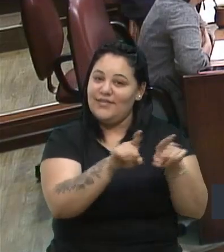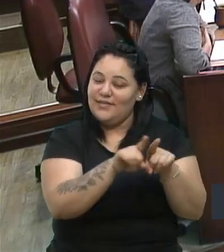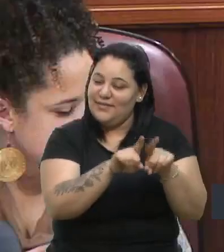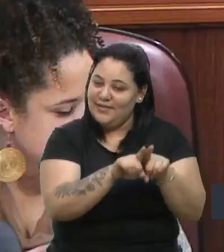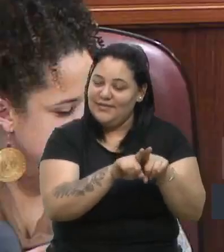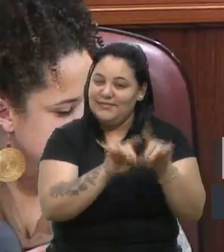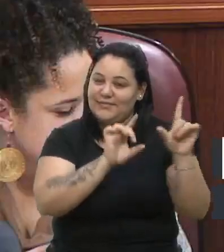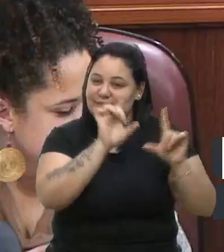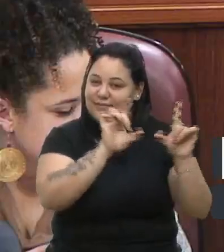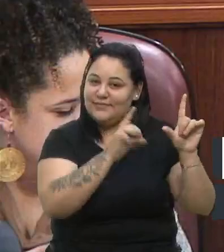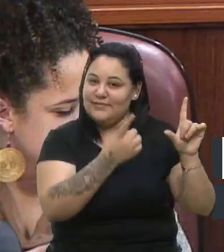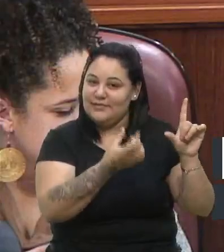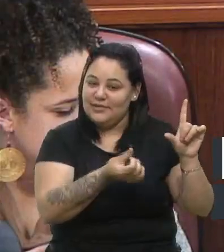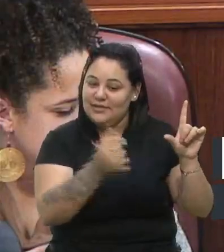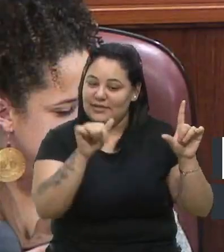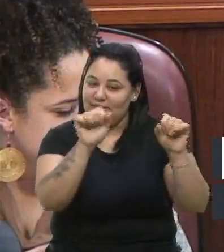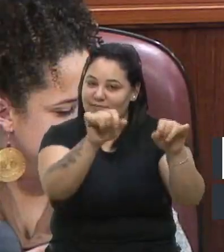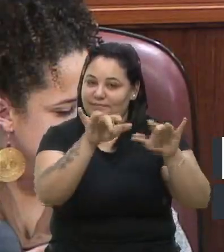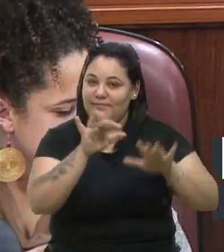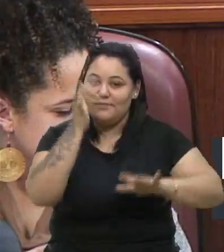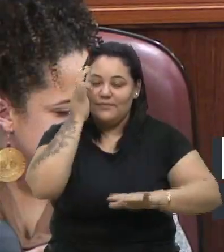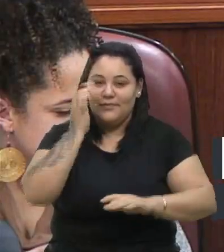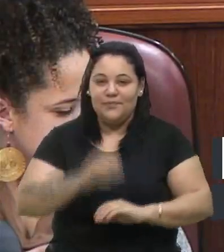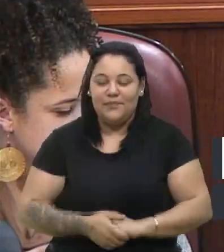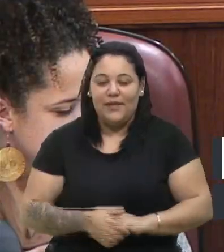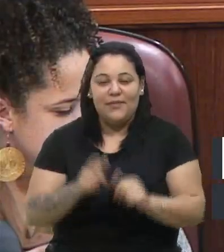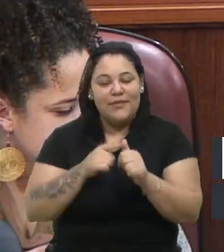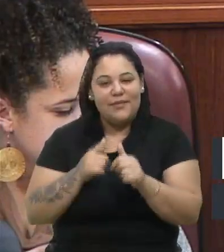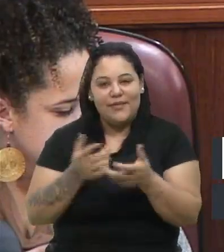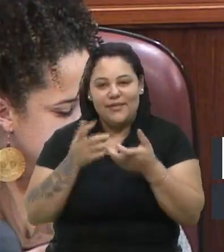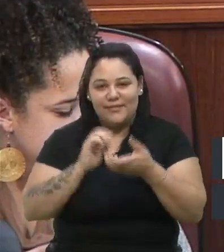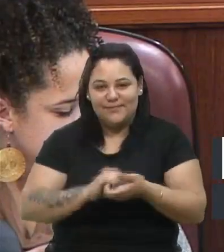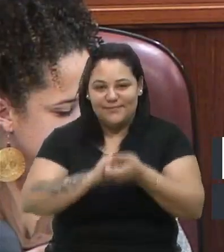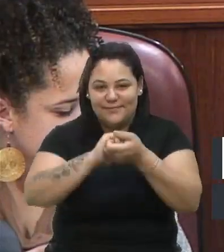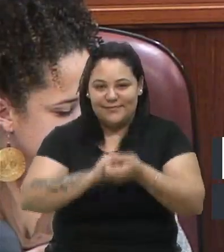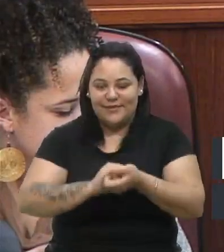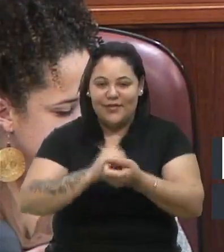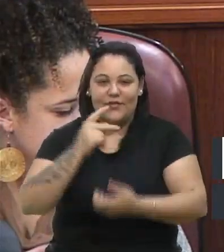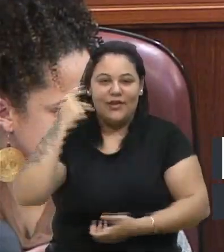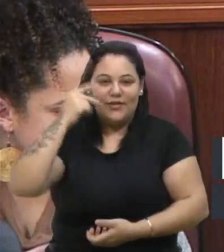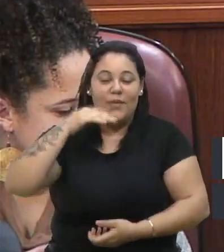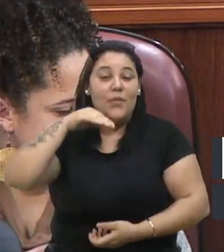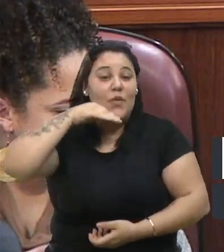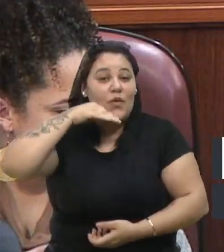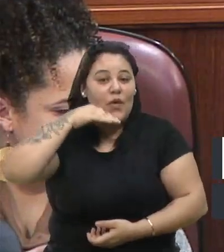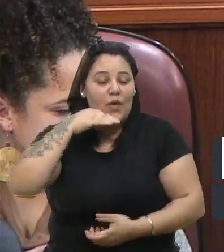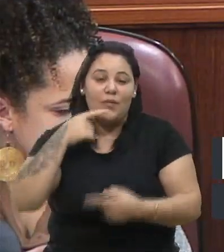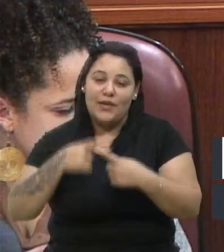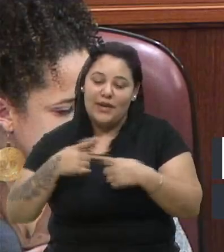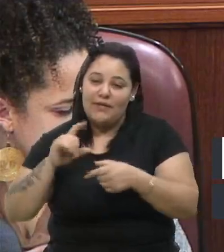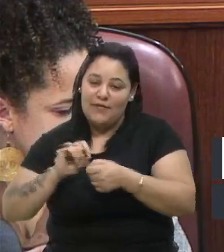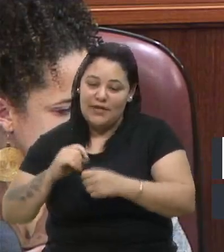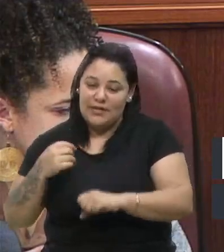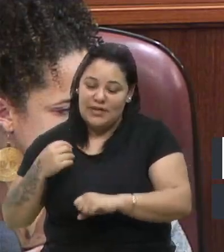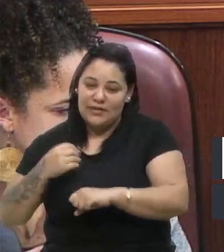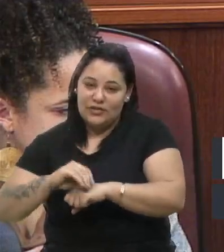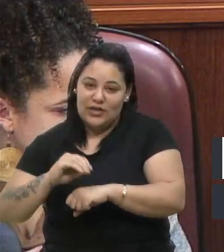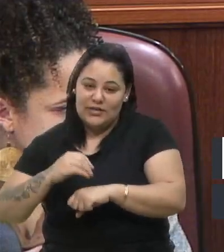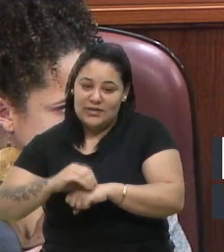Câmara, aqui nesse plenário. Primeiro, quero saudar o vereador Bortola por ser proponente dessa